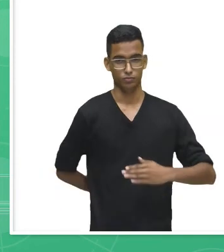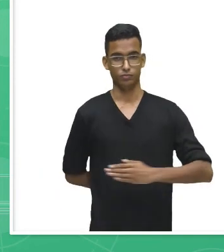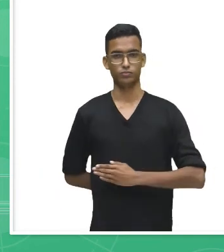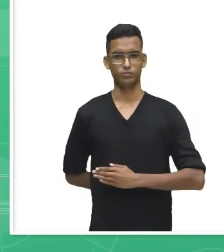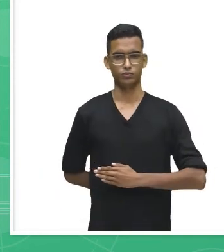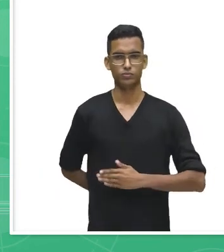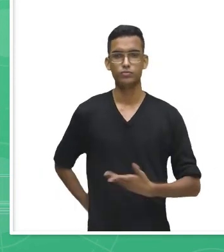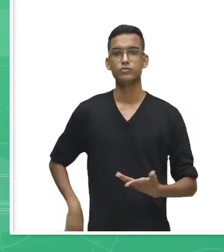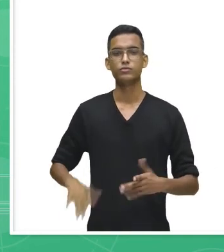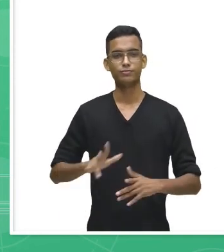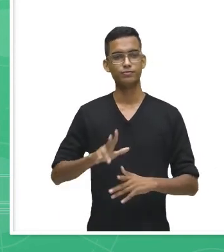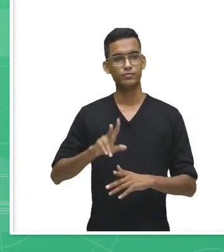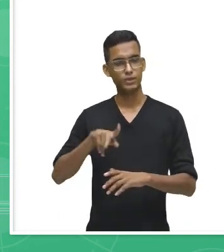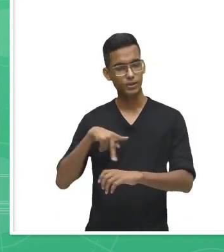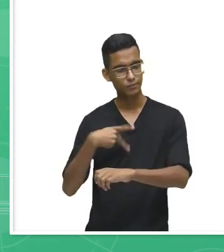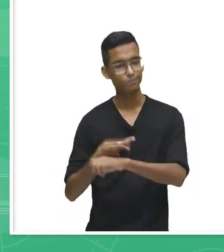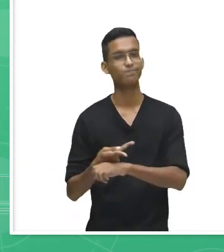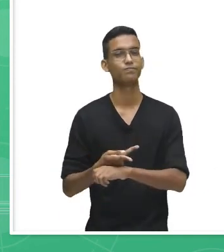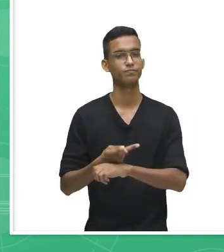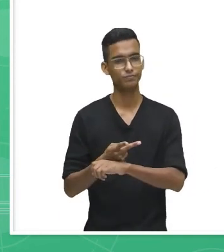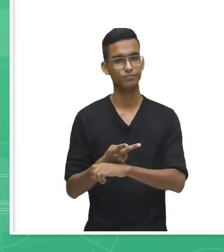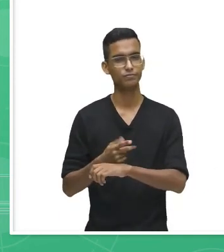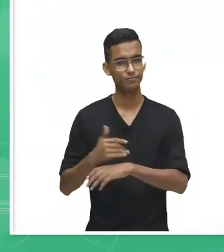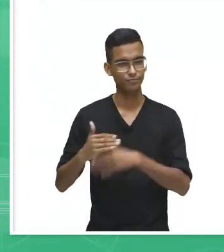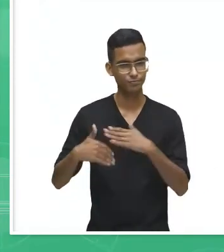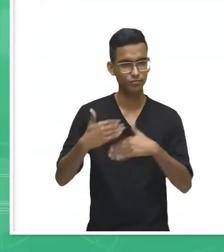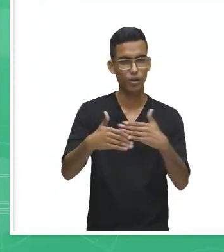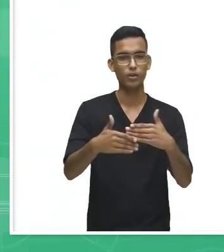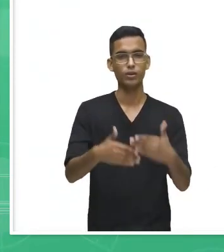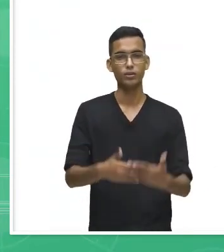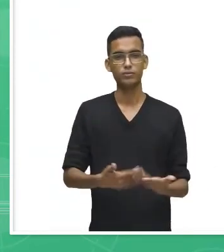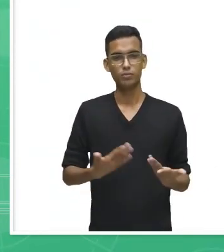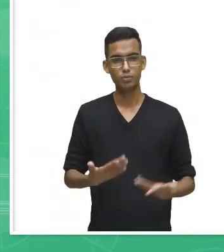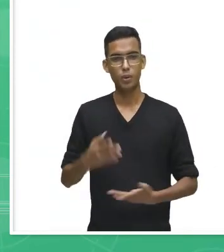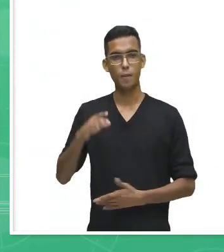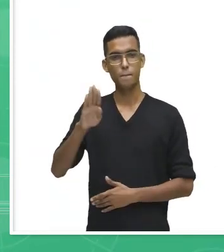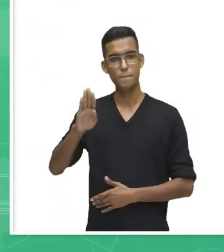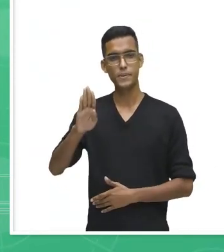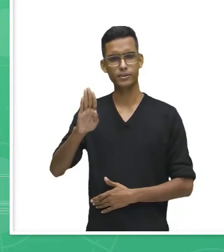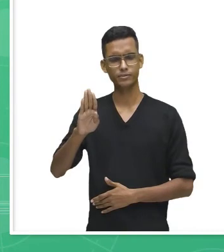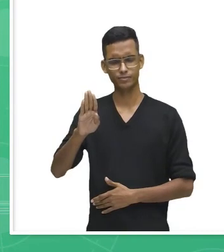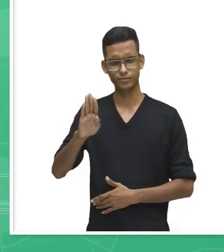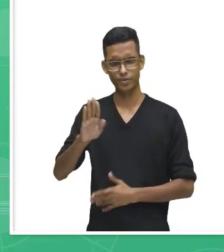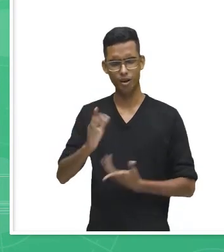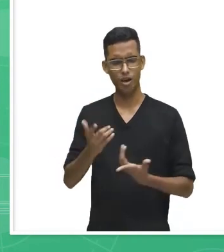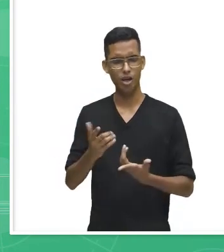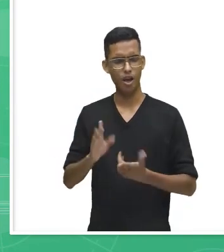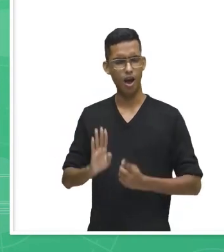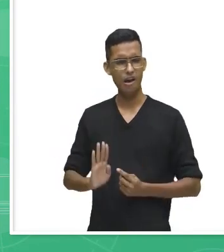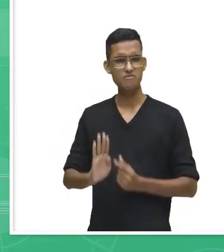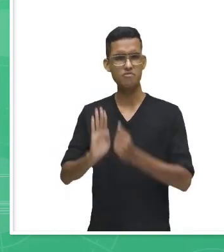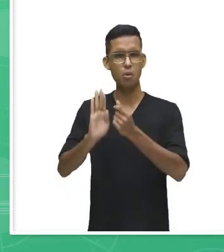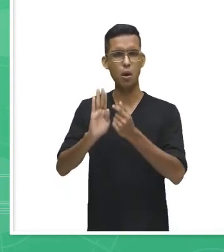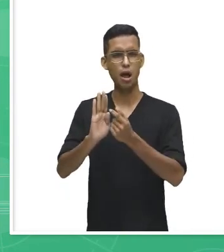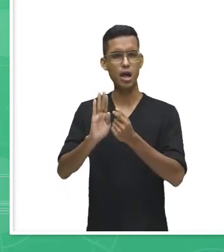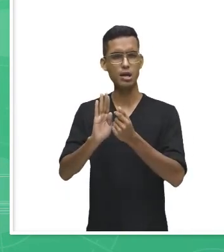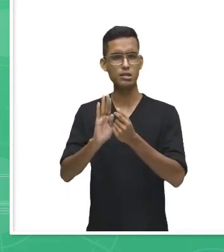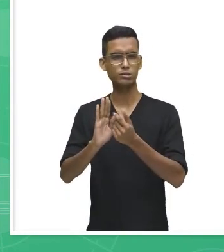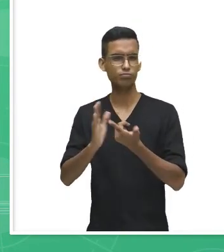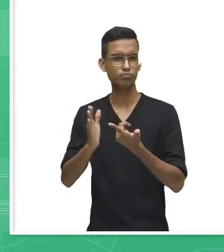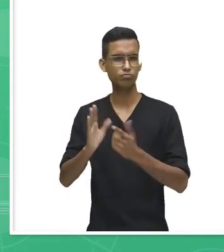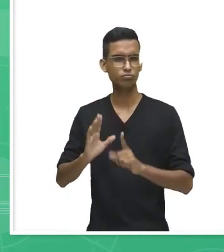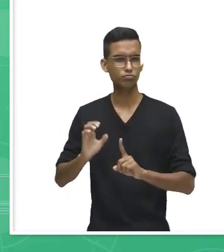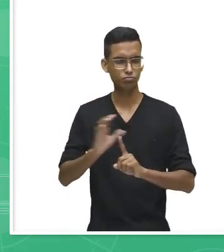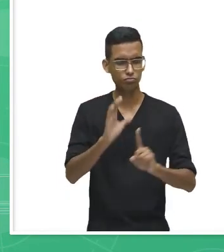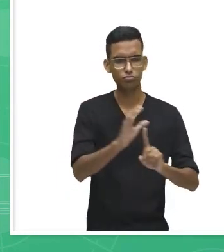né? B também a gente vai descartar porque a grande influência da burguesia e dos trabalhadores urbanos no sistema político da